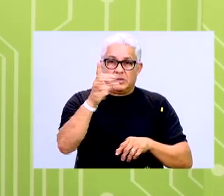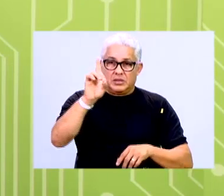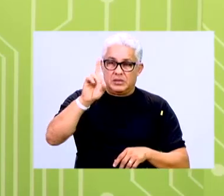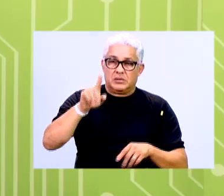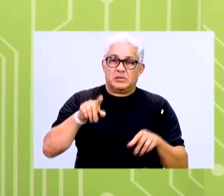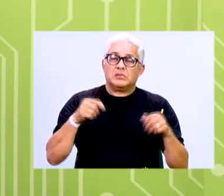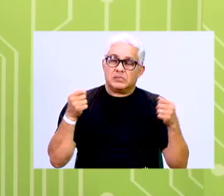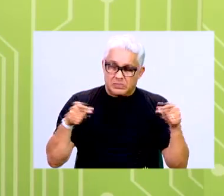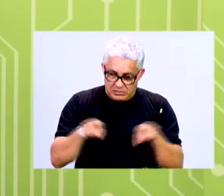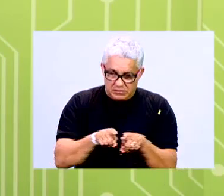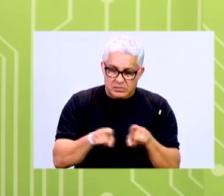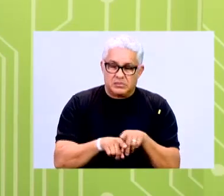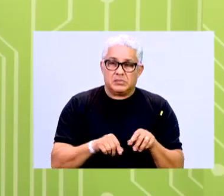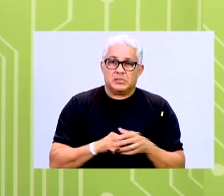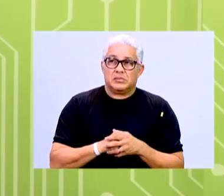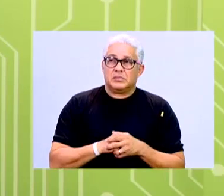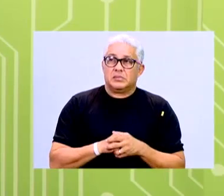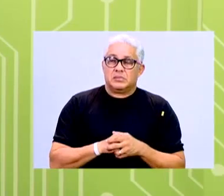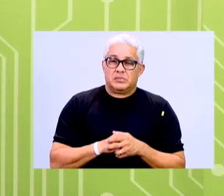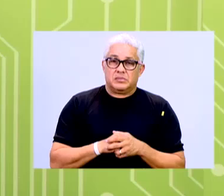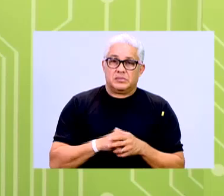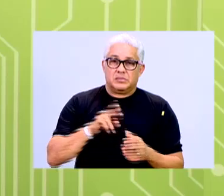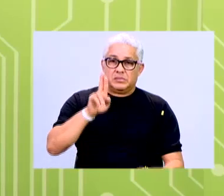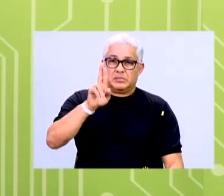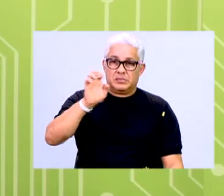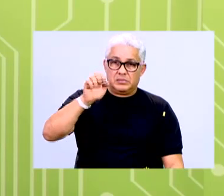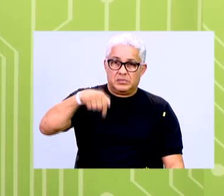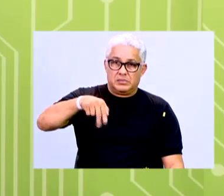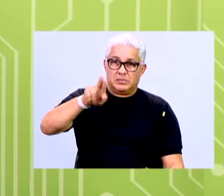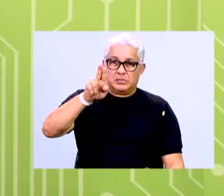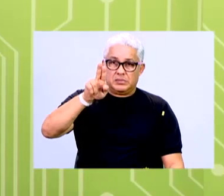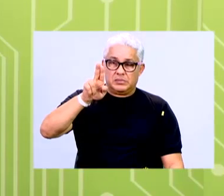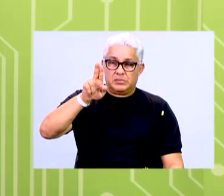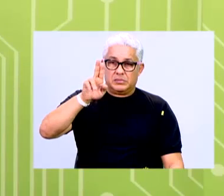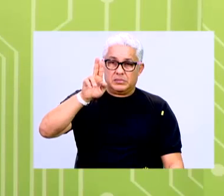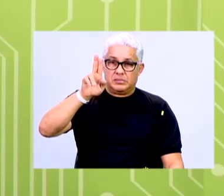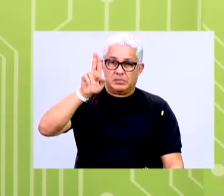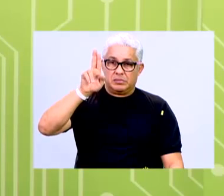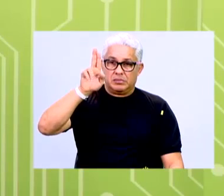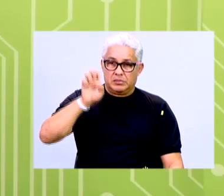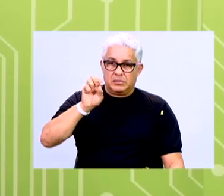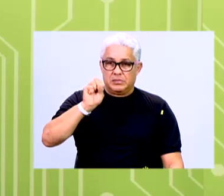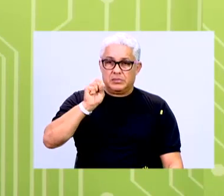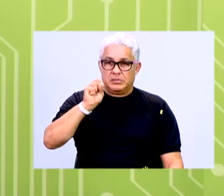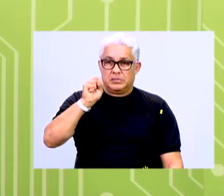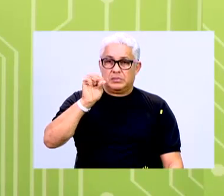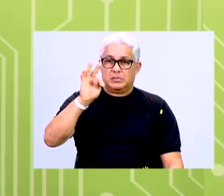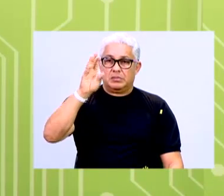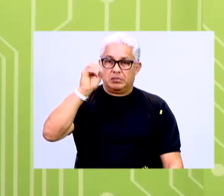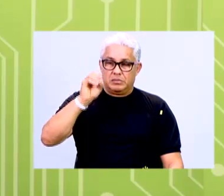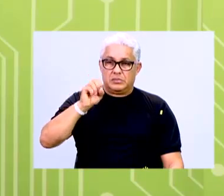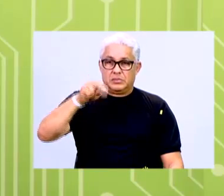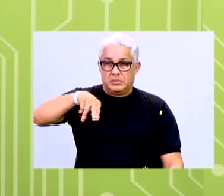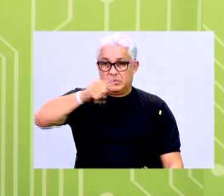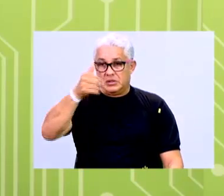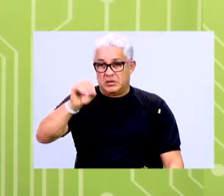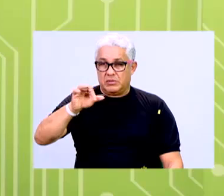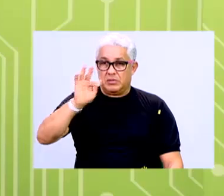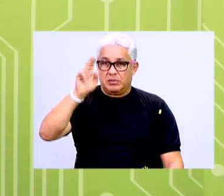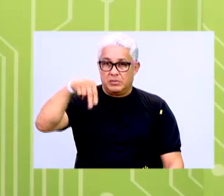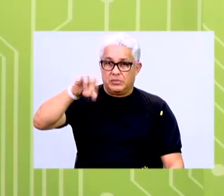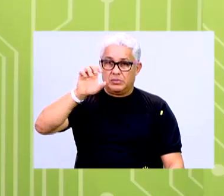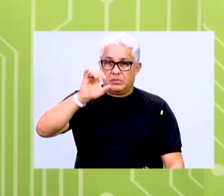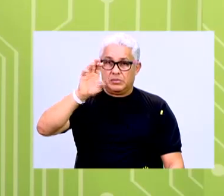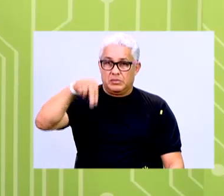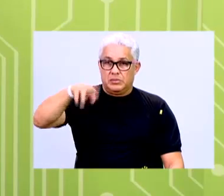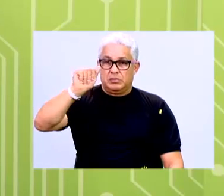Então, isso também é um requisito, são requisitos não funcionais. Já, como